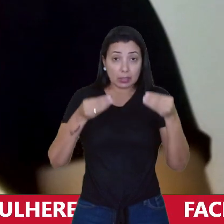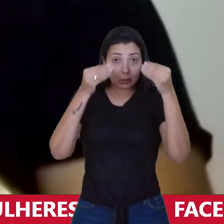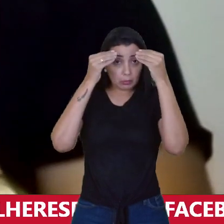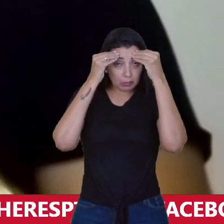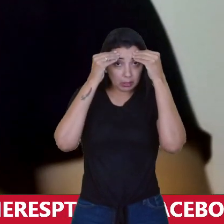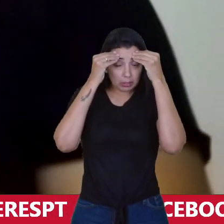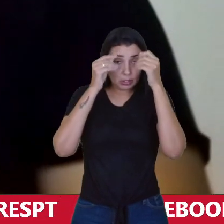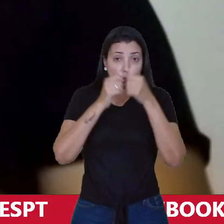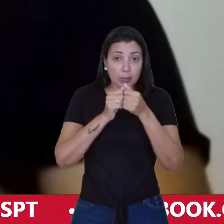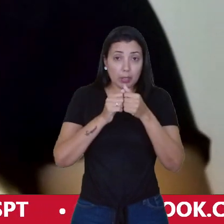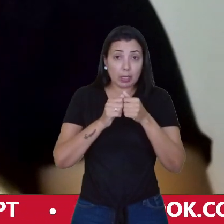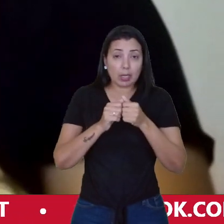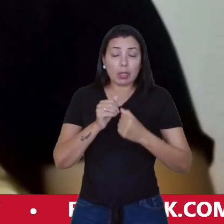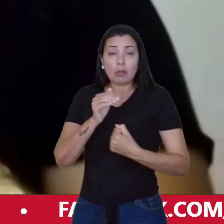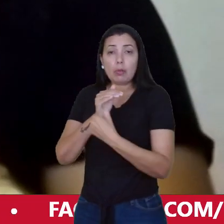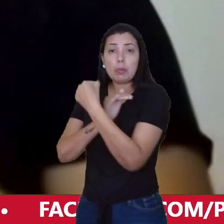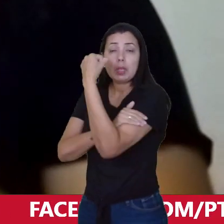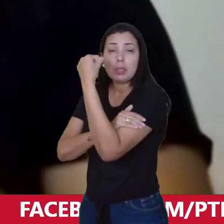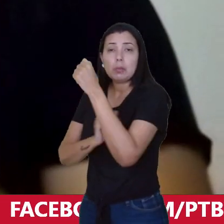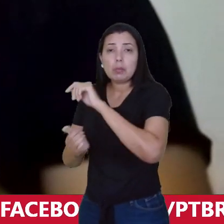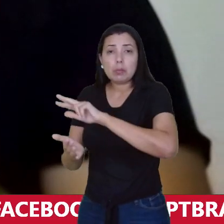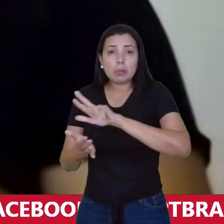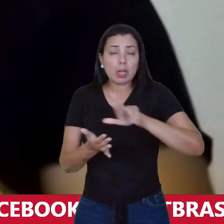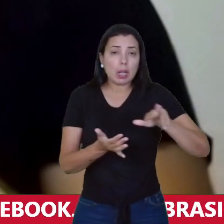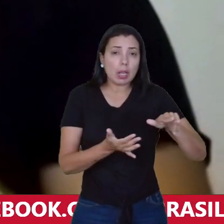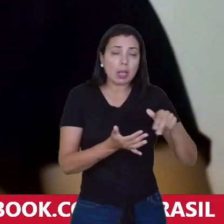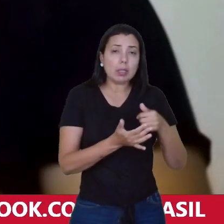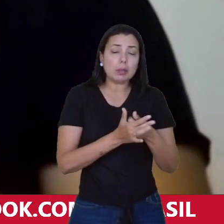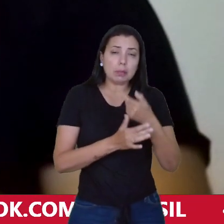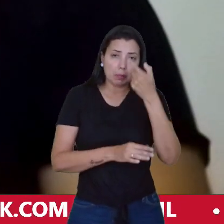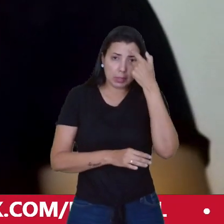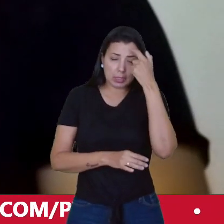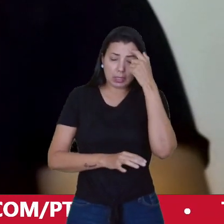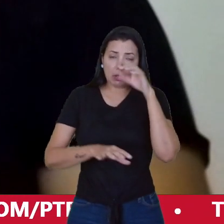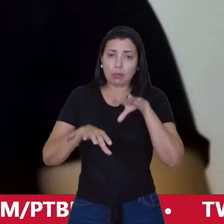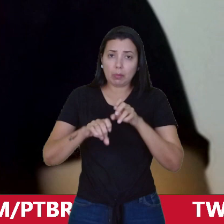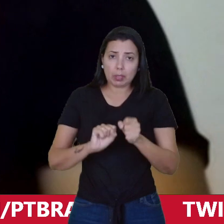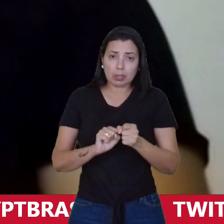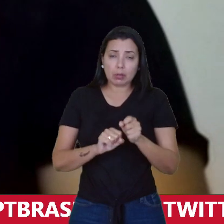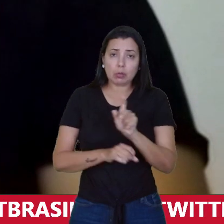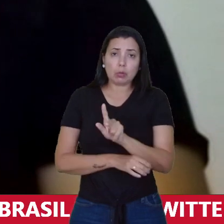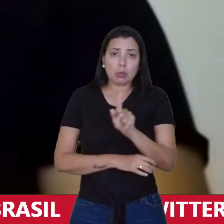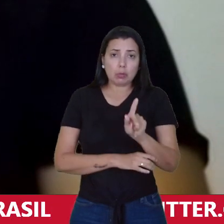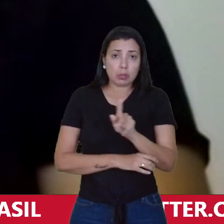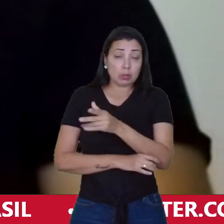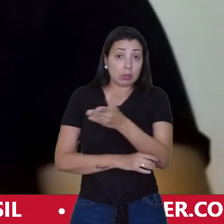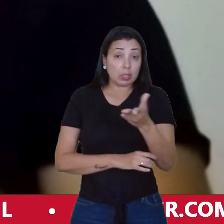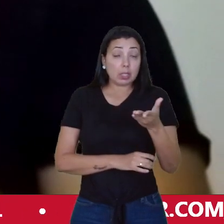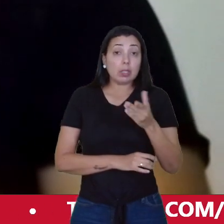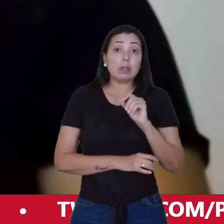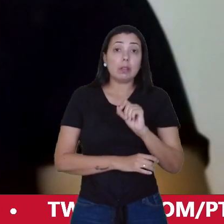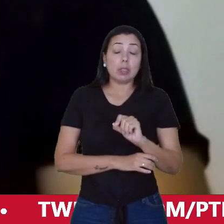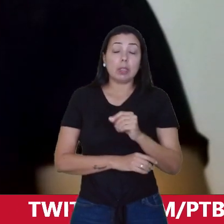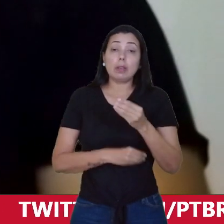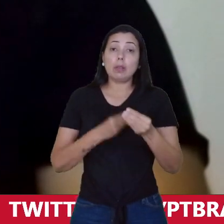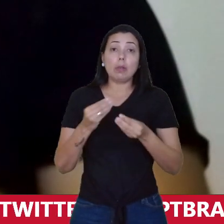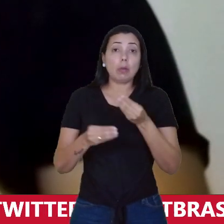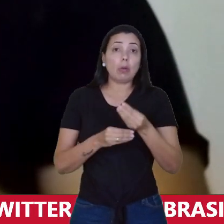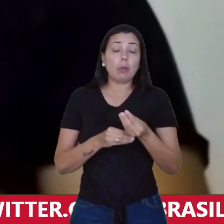os feminismos plurais, precisamos pensar uma formação de professores que se dá de uma